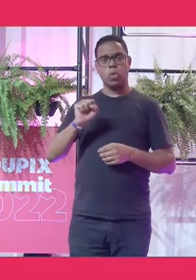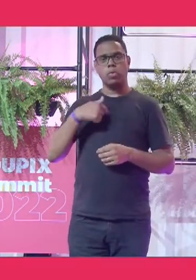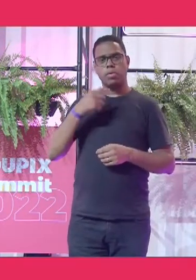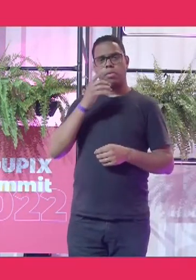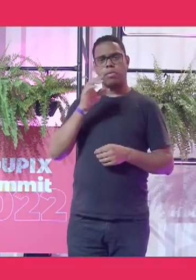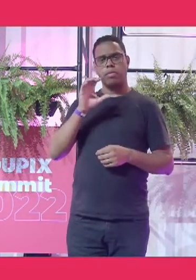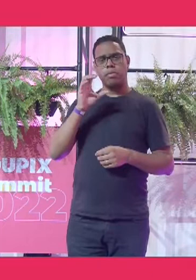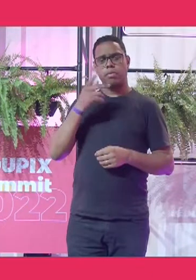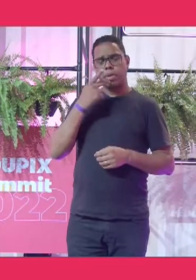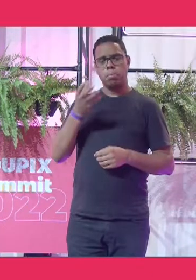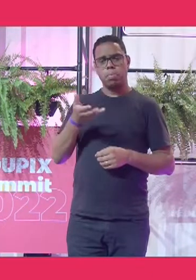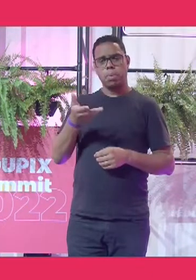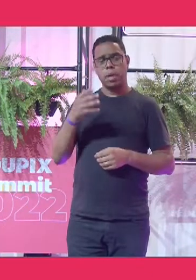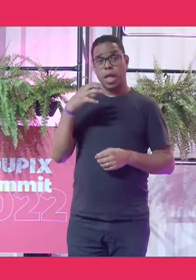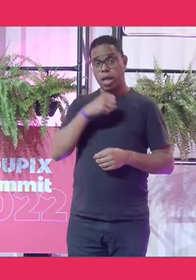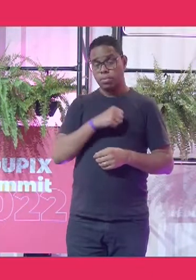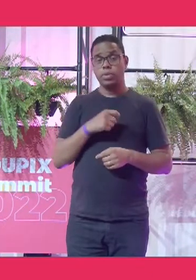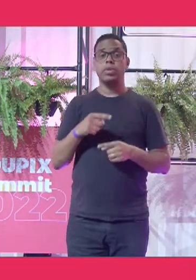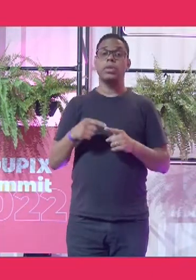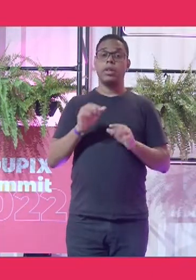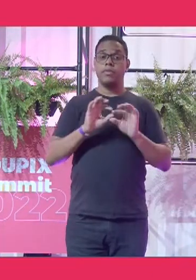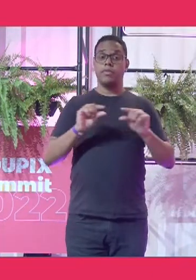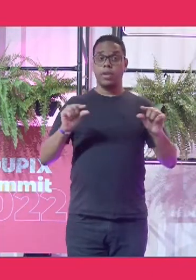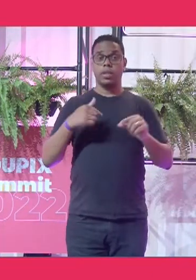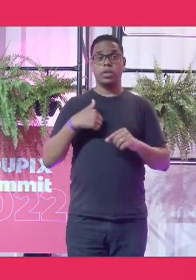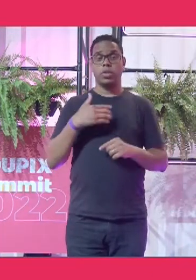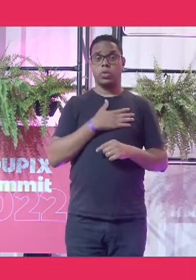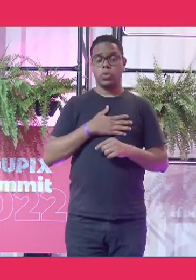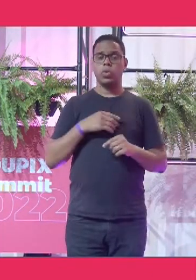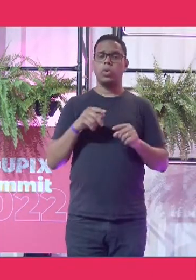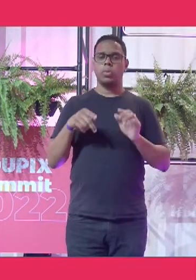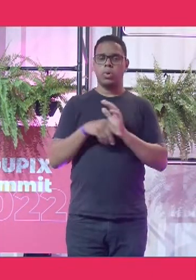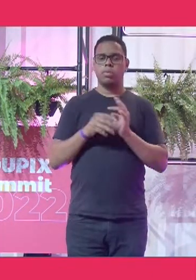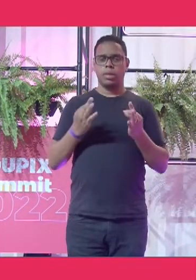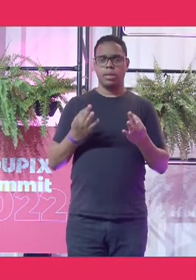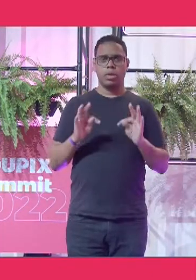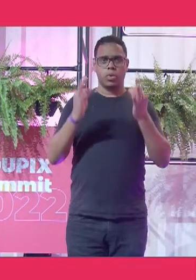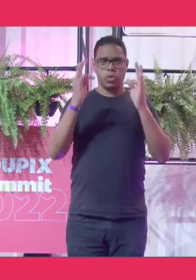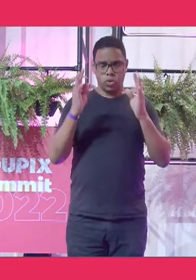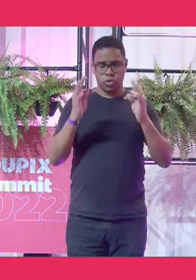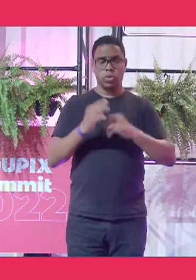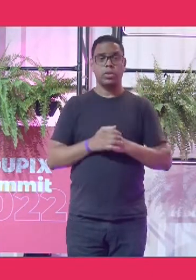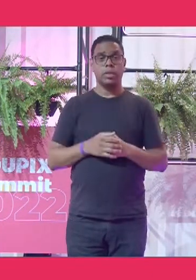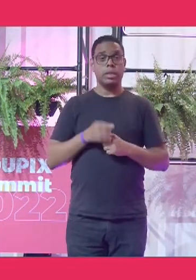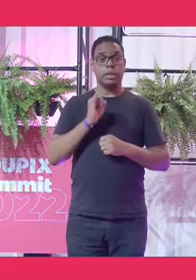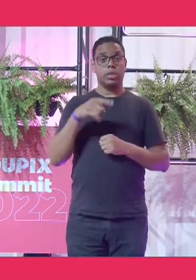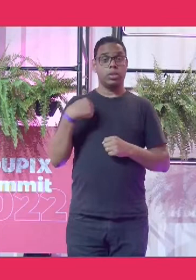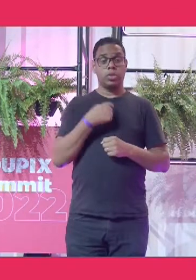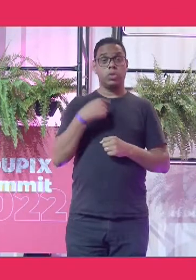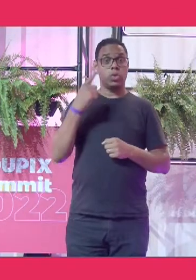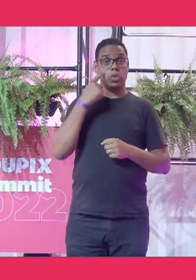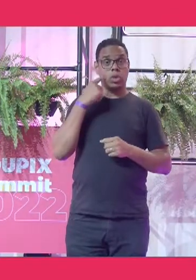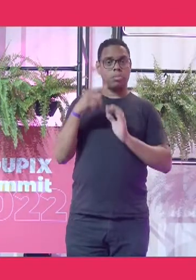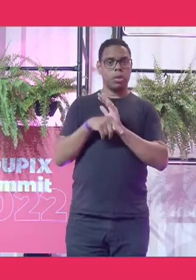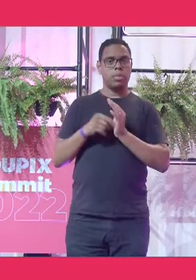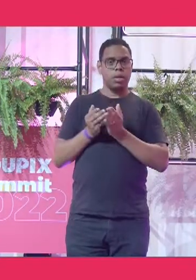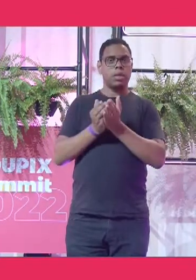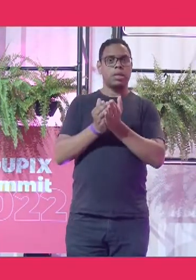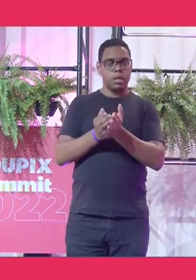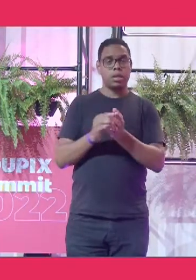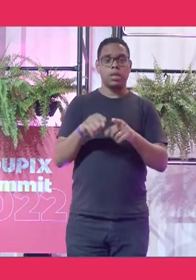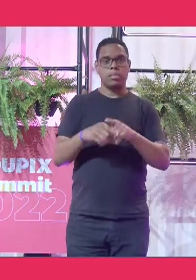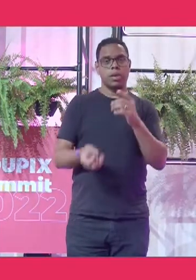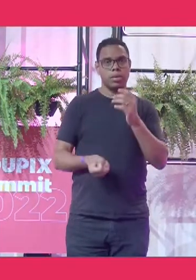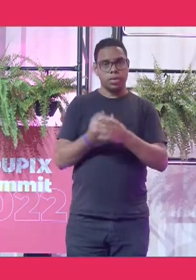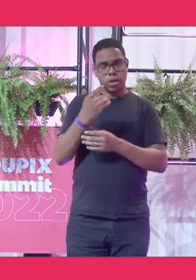E tem uma frase que eu gosto muito em relação à tecnologia, que é: quando a gente inventa o navio, a gente também